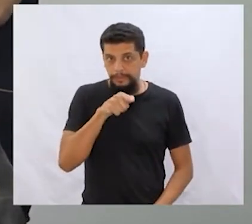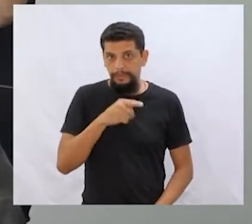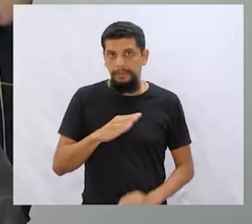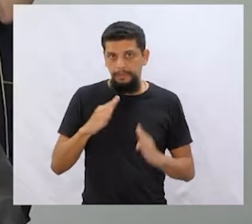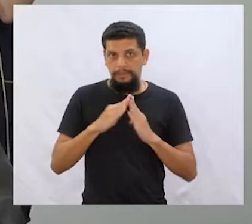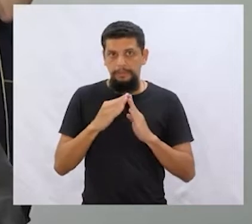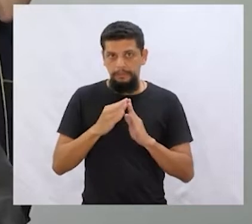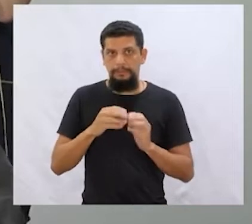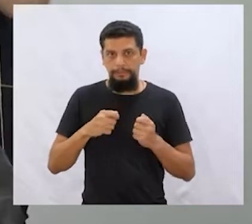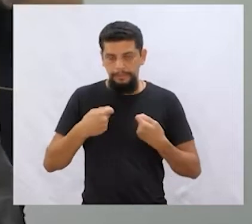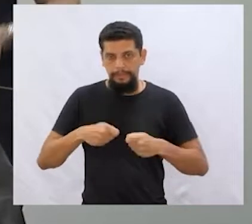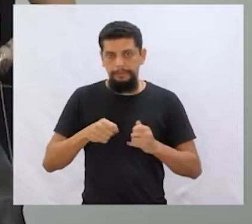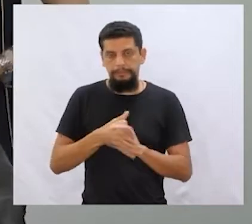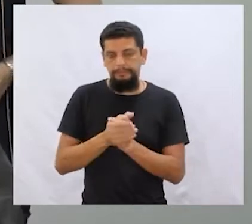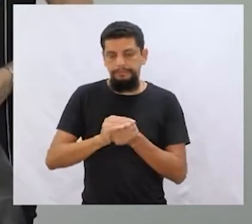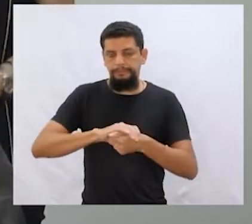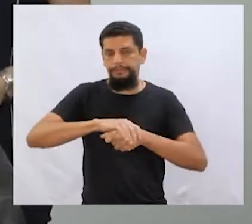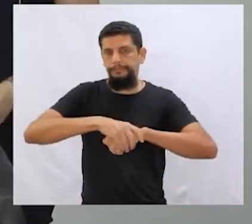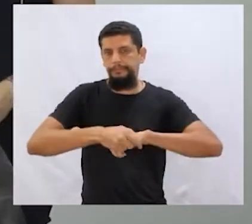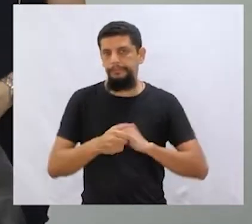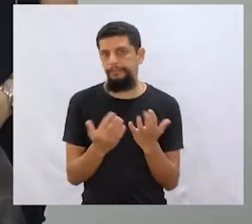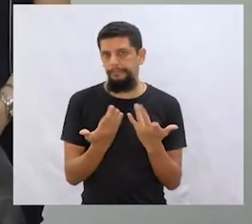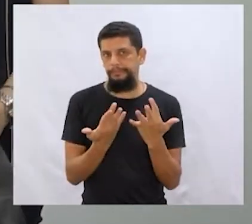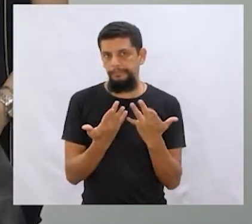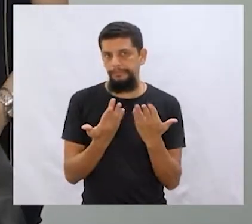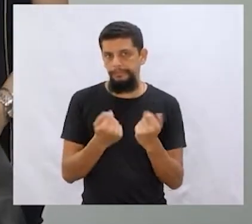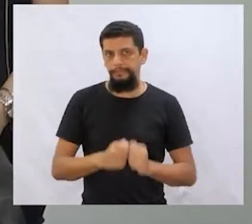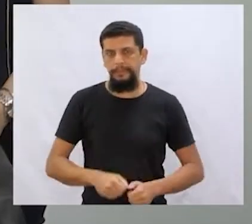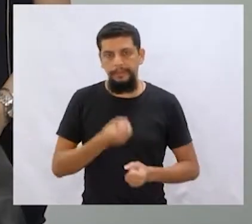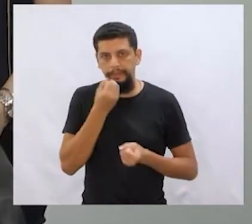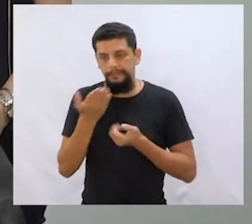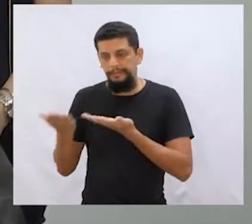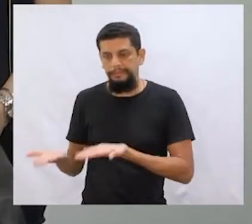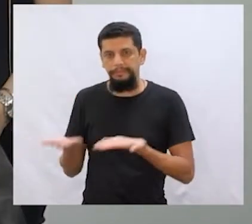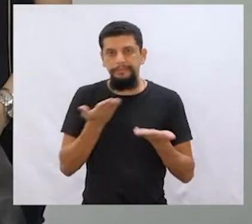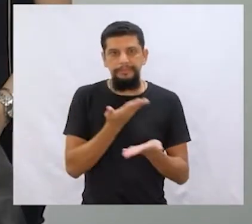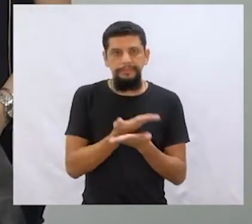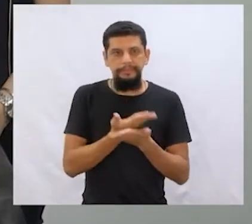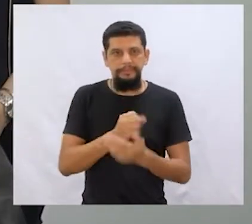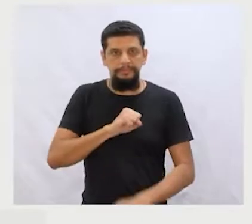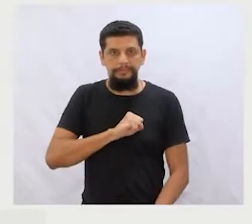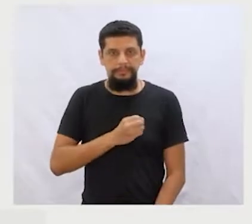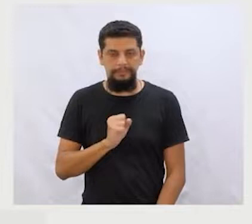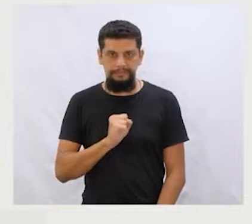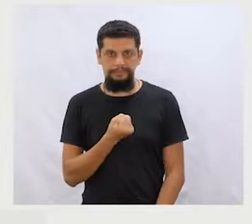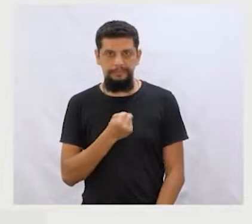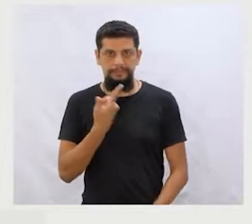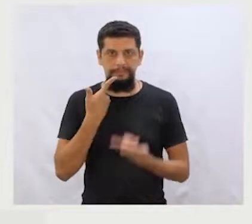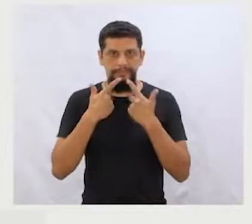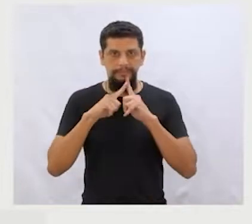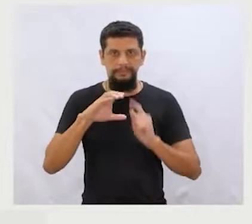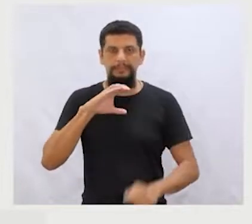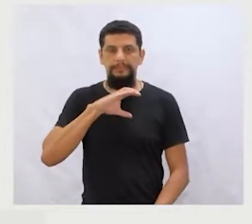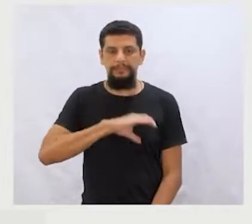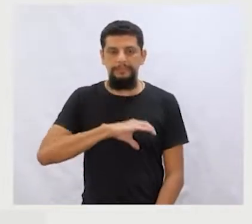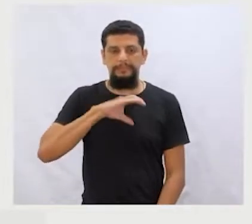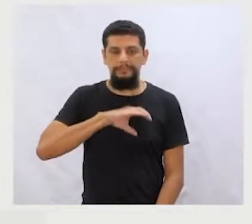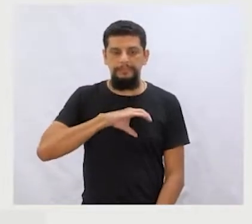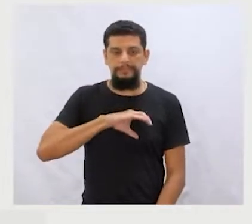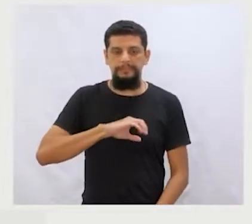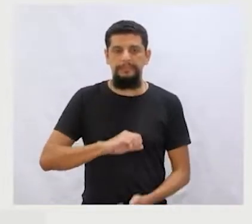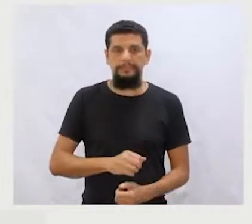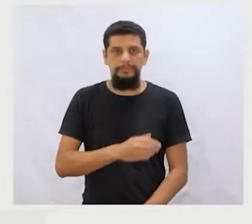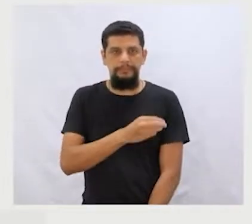casa. Vão lavar as mãos. Então, muito bem. Bem-vindos à aula de número 8 de língua